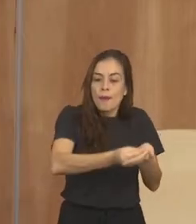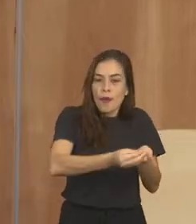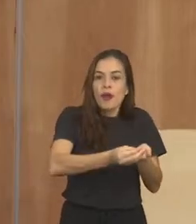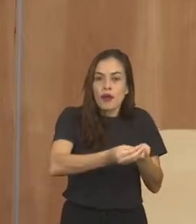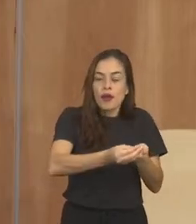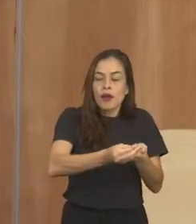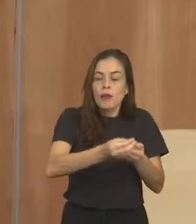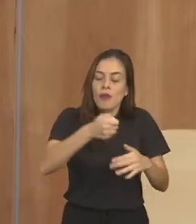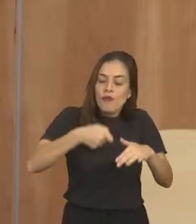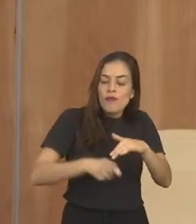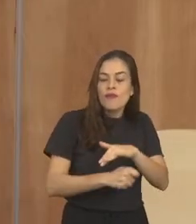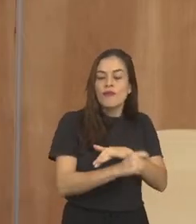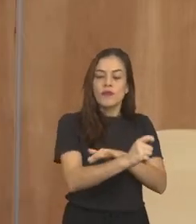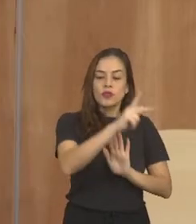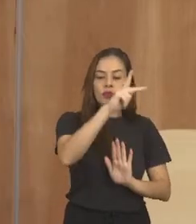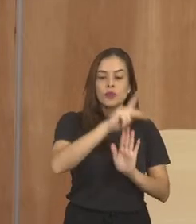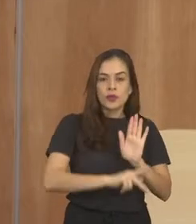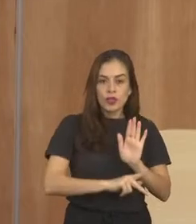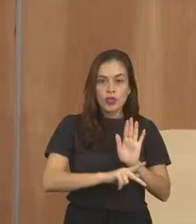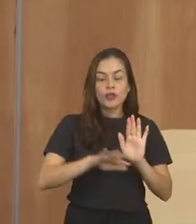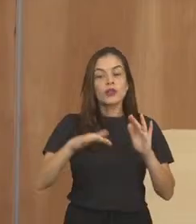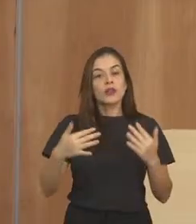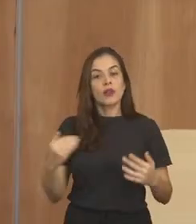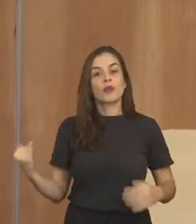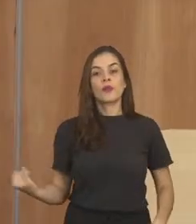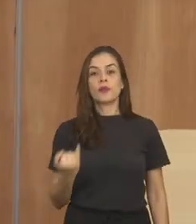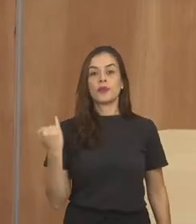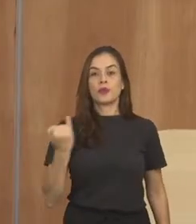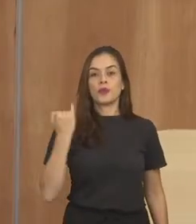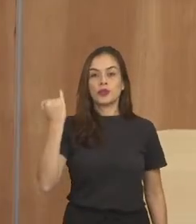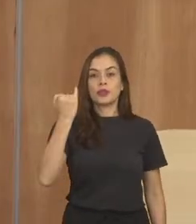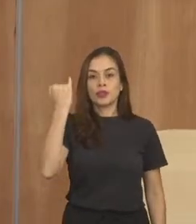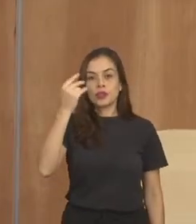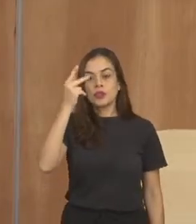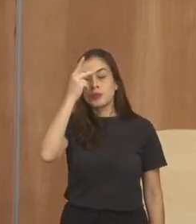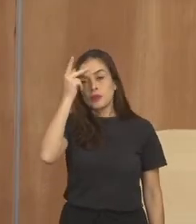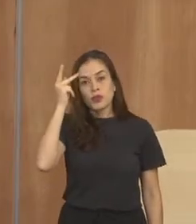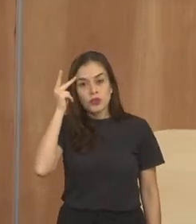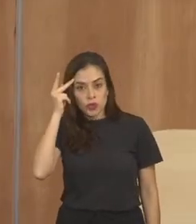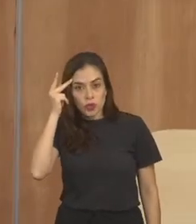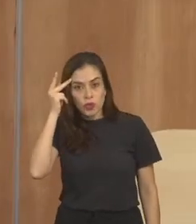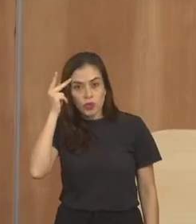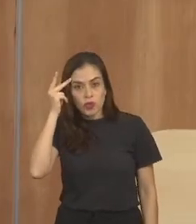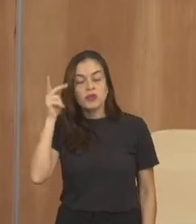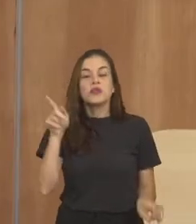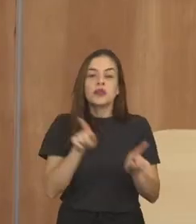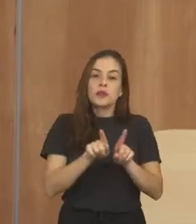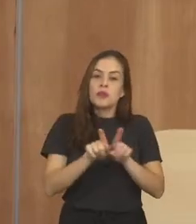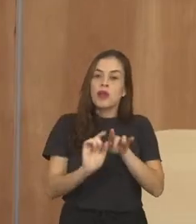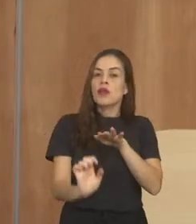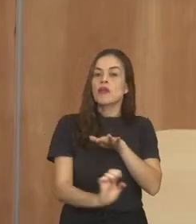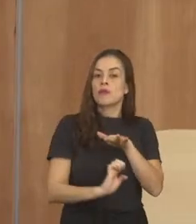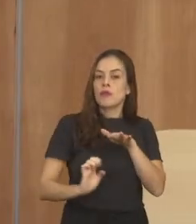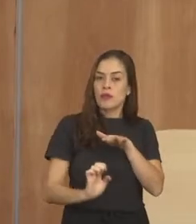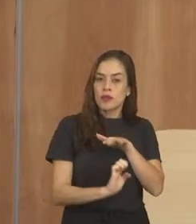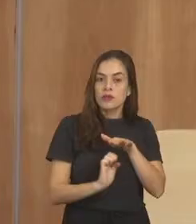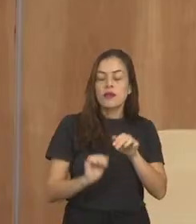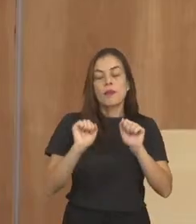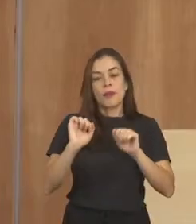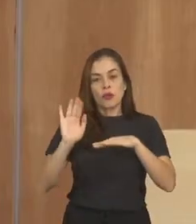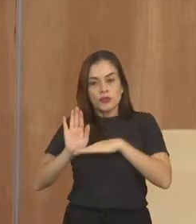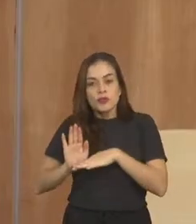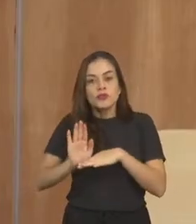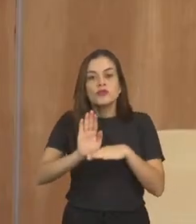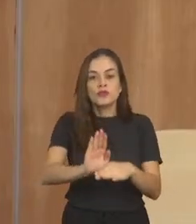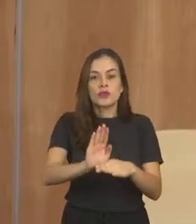para financiar o projeto. Então é importante mencionar que tanto pessoas físicas quanto pessoas jurídicas podem